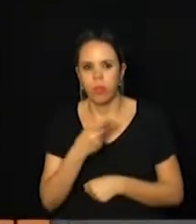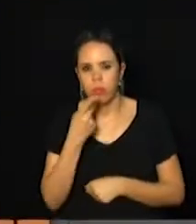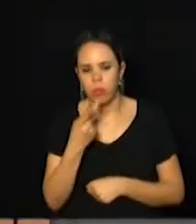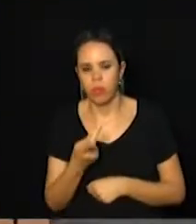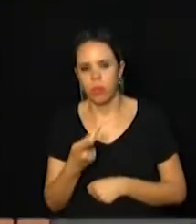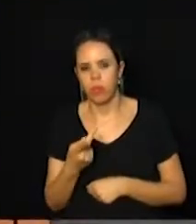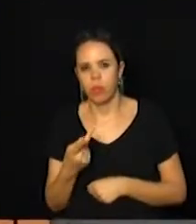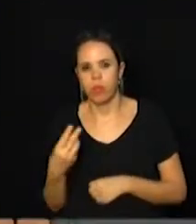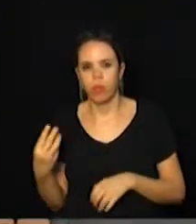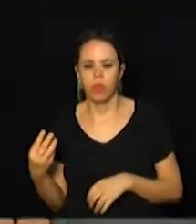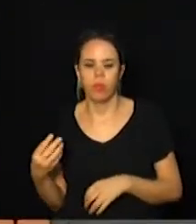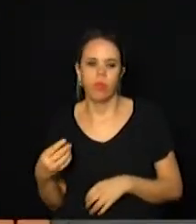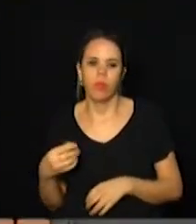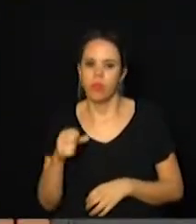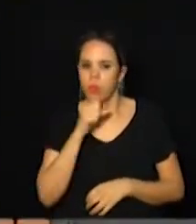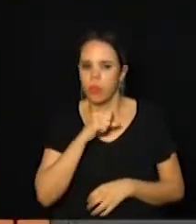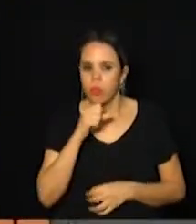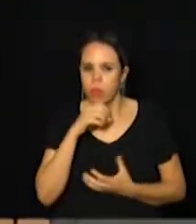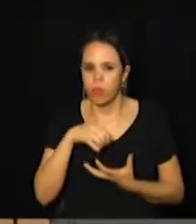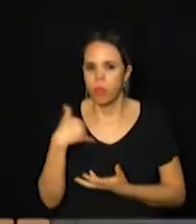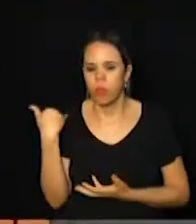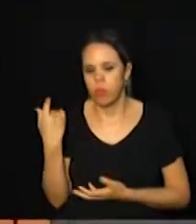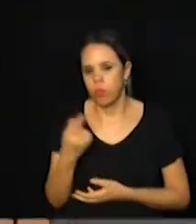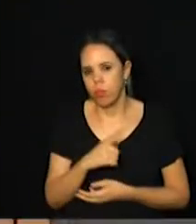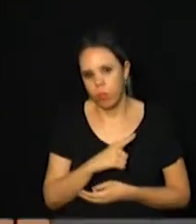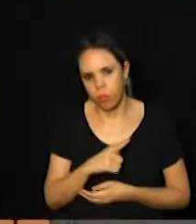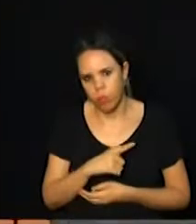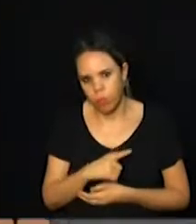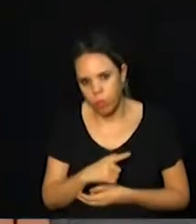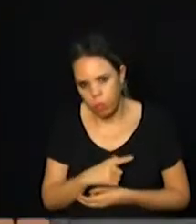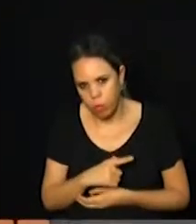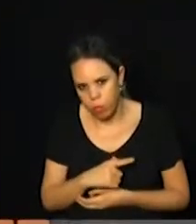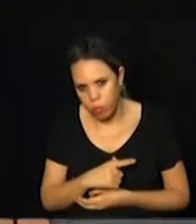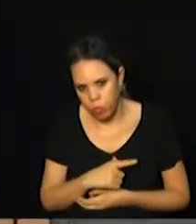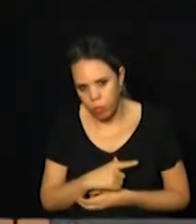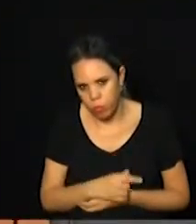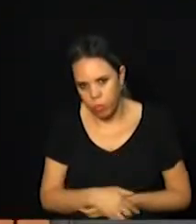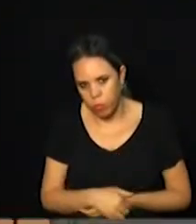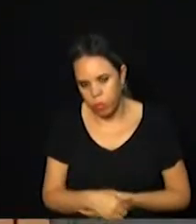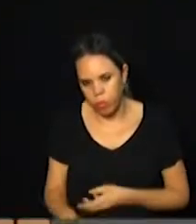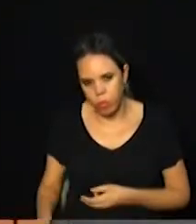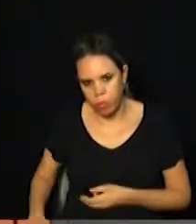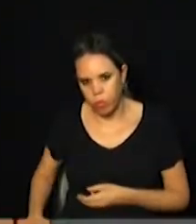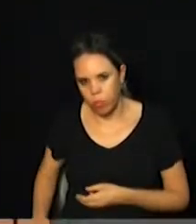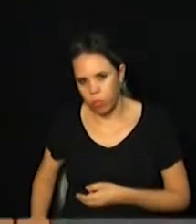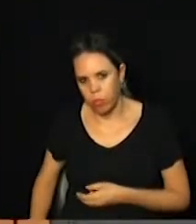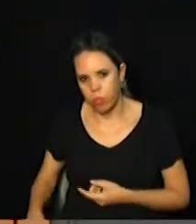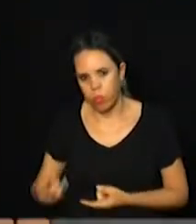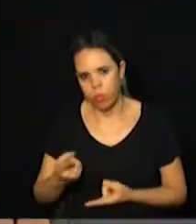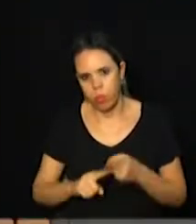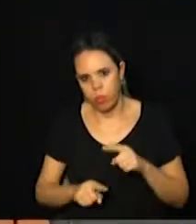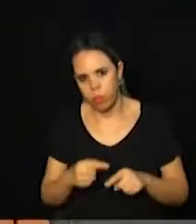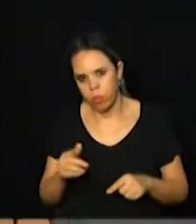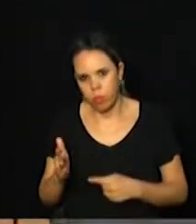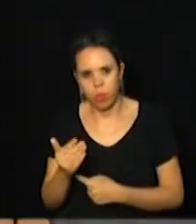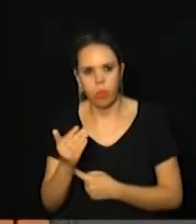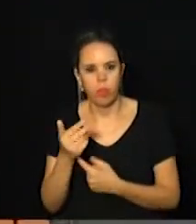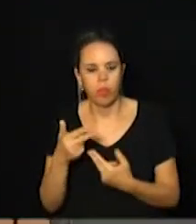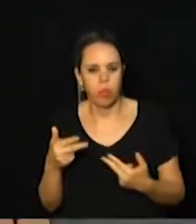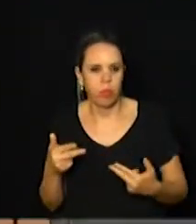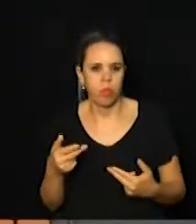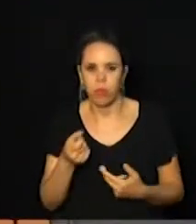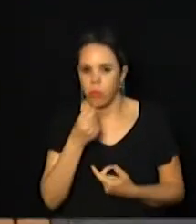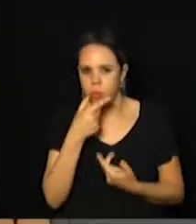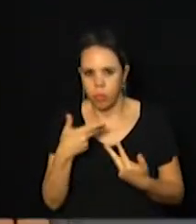da terceira idade né Nós estamos com a combinação de tudo isso tecnologia